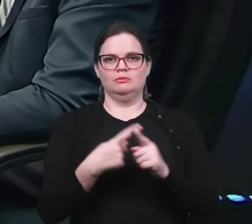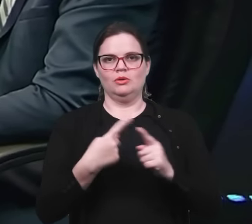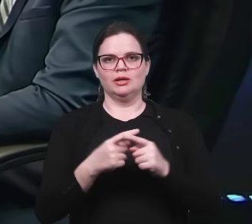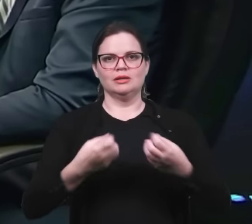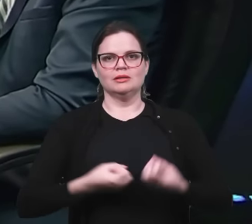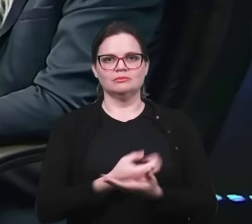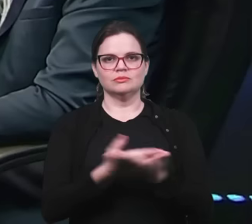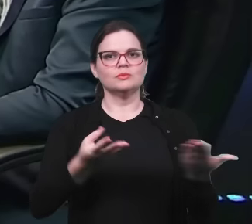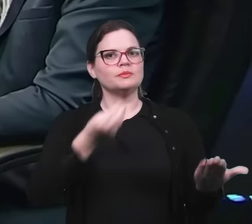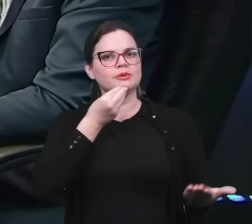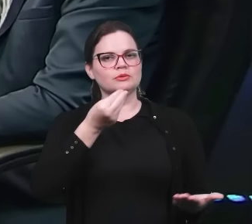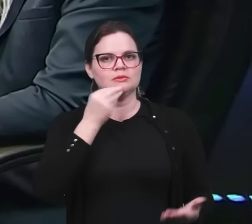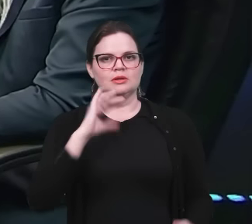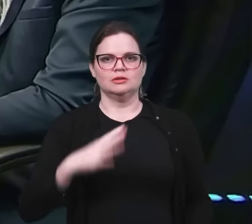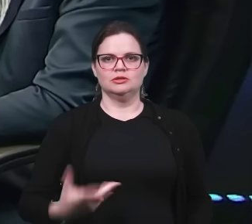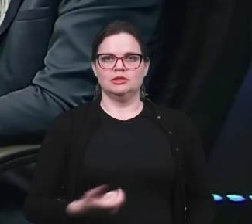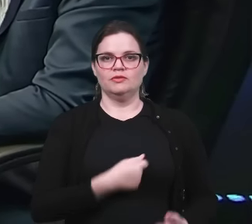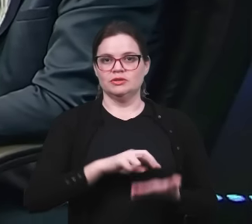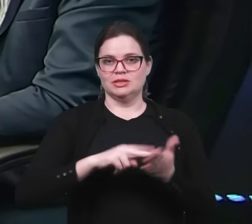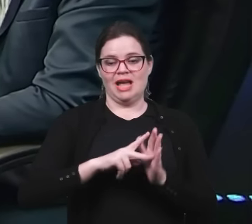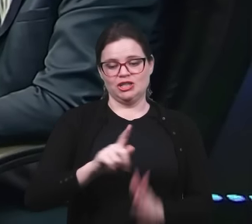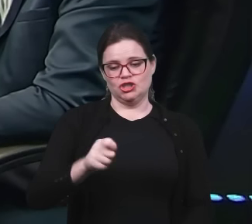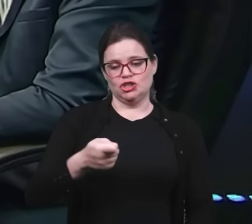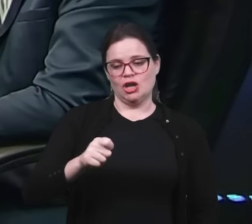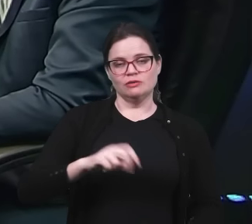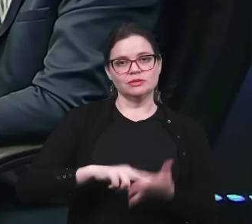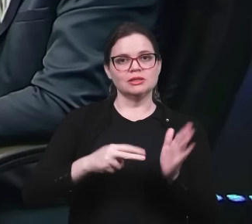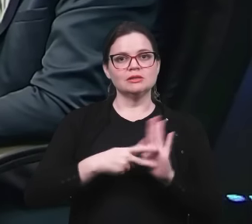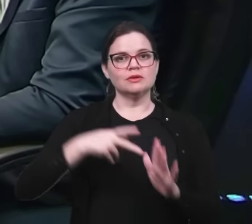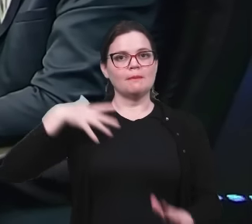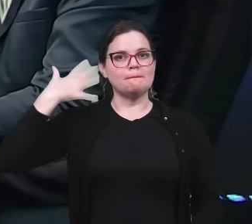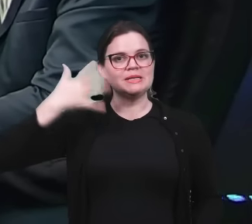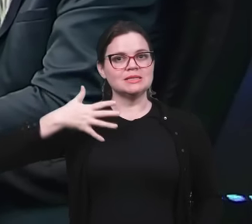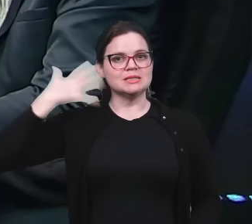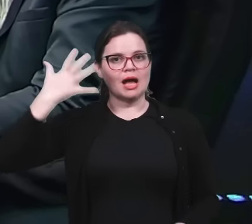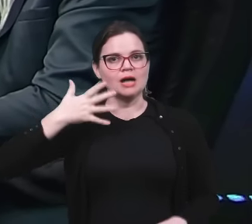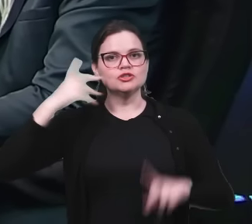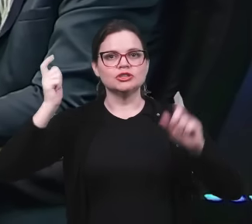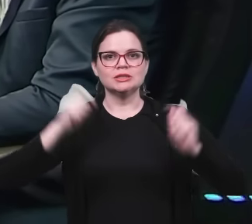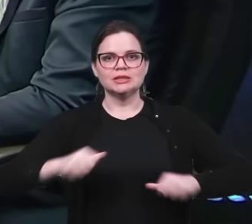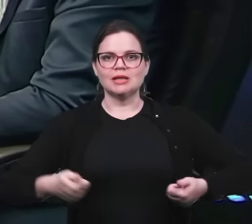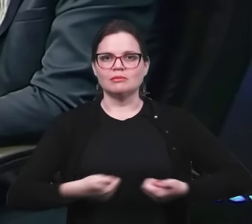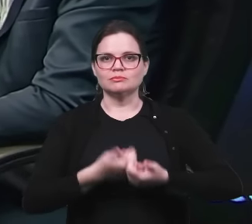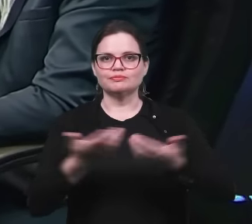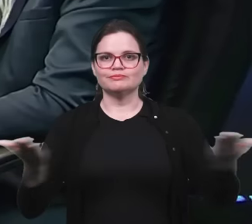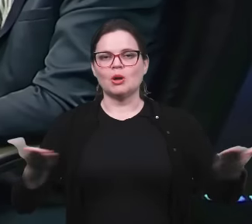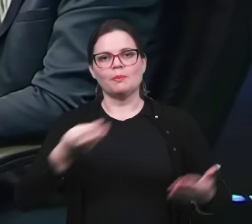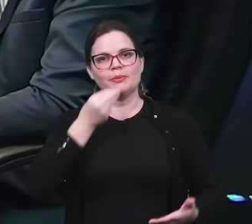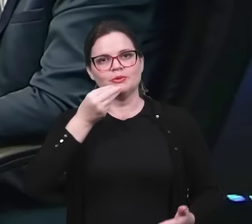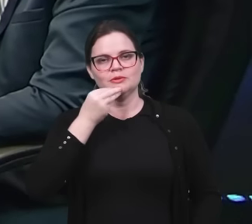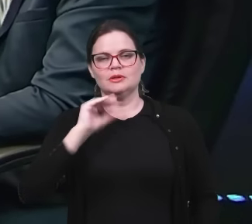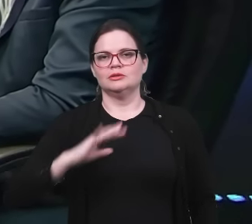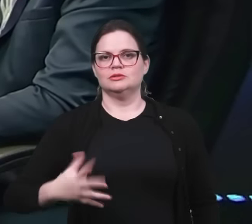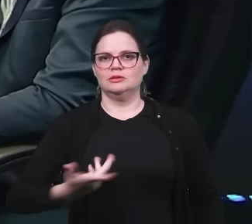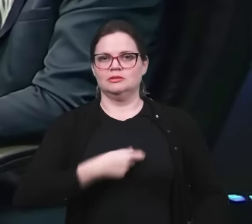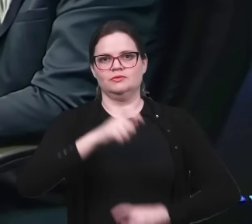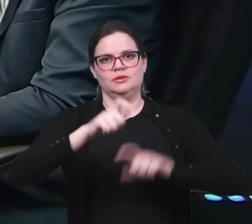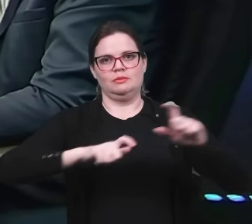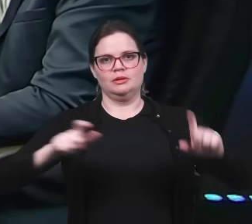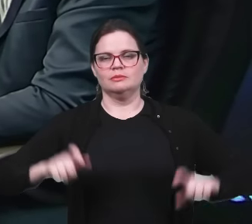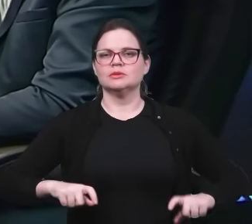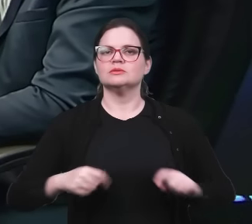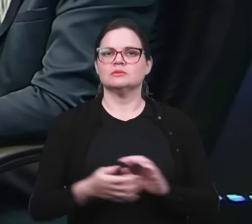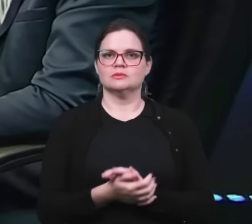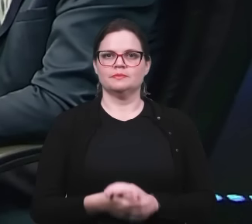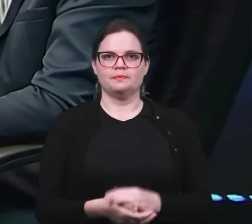salvação de almas. É a mensagem, né, que abre a porta da salvação para muitas pessoas.